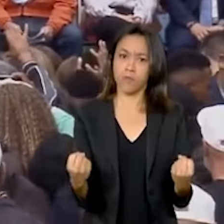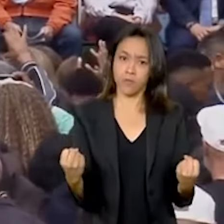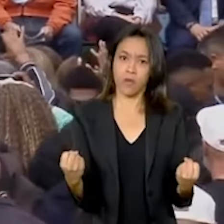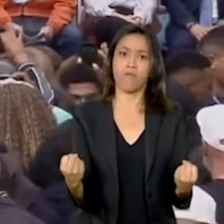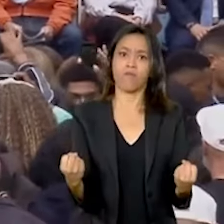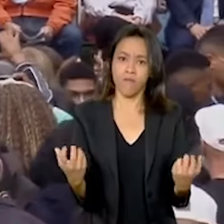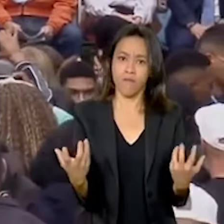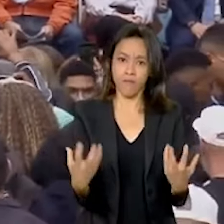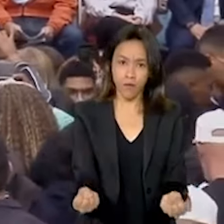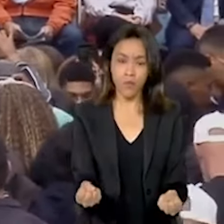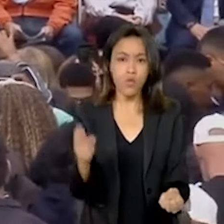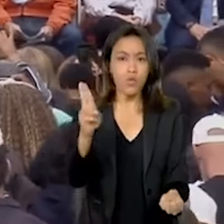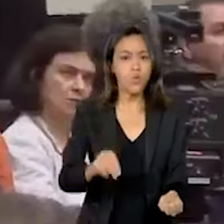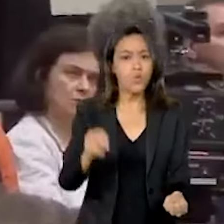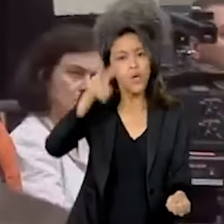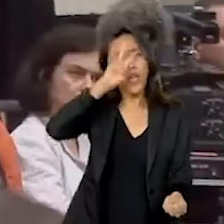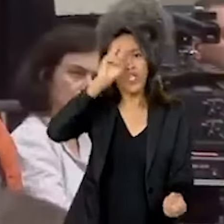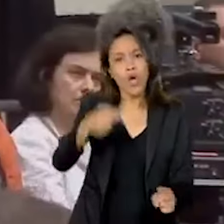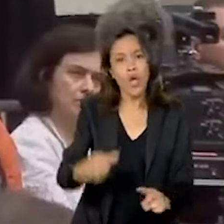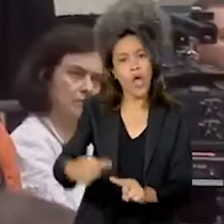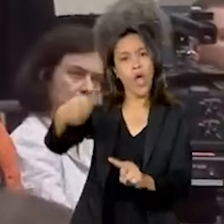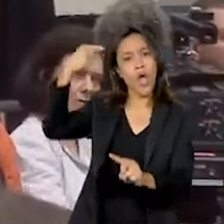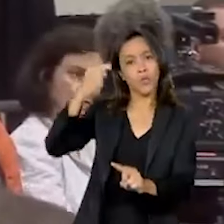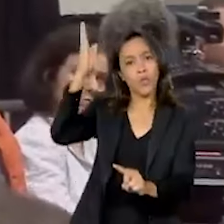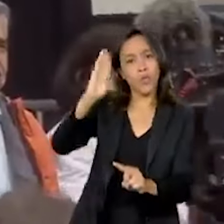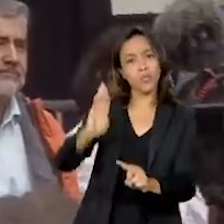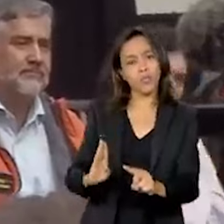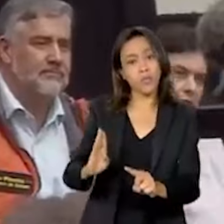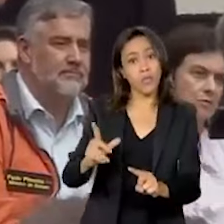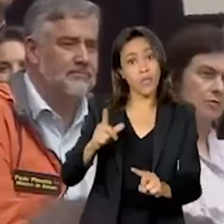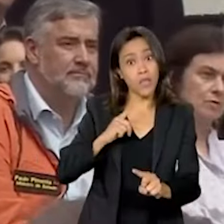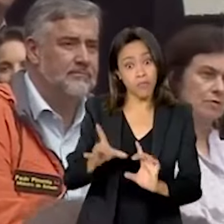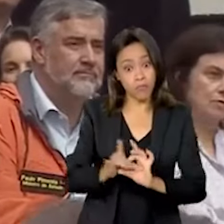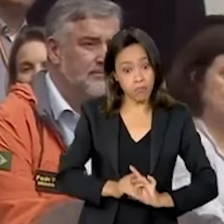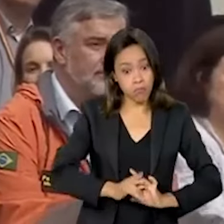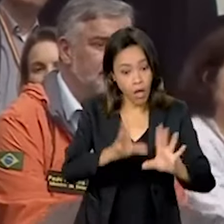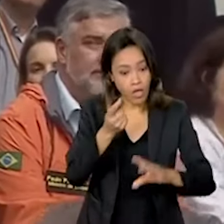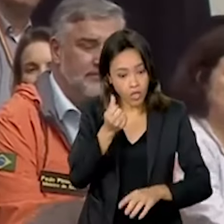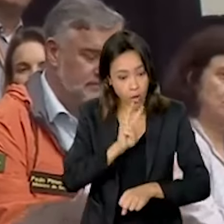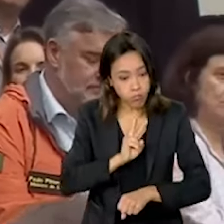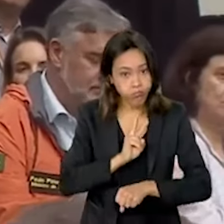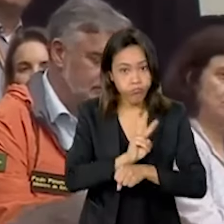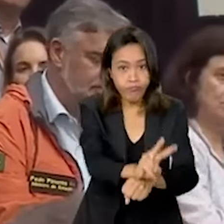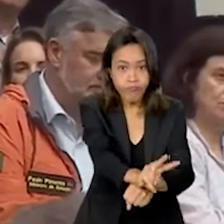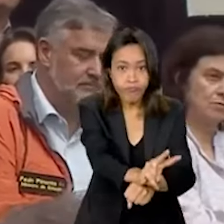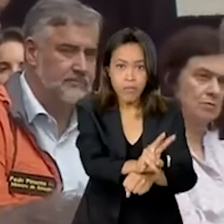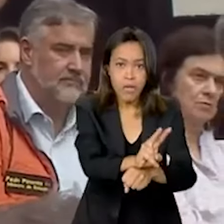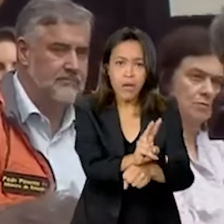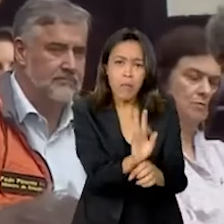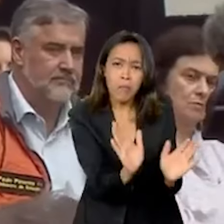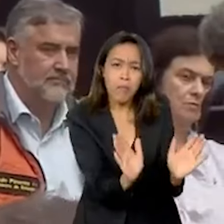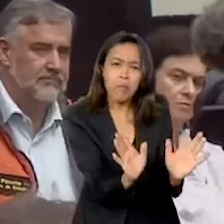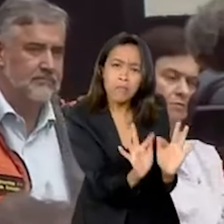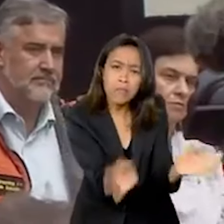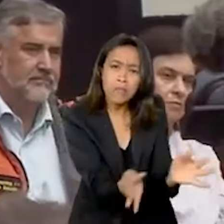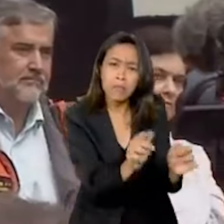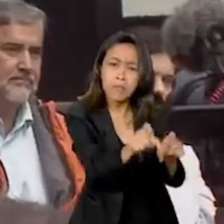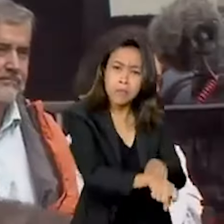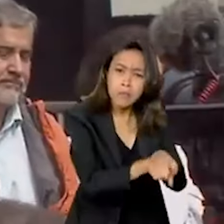porque nunca na história do Brasil houve liberação de crédito para trabalhador pequeno e trabalhador